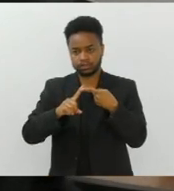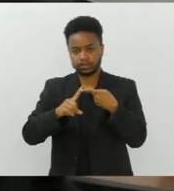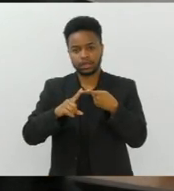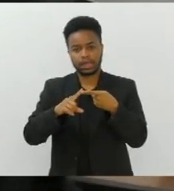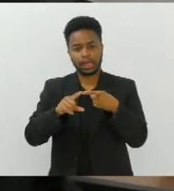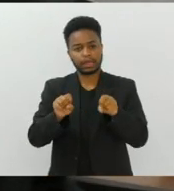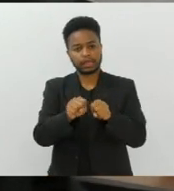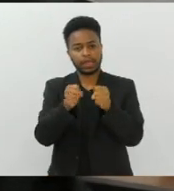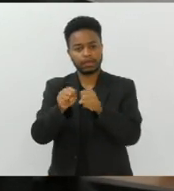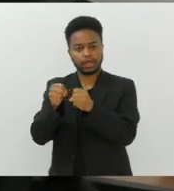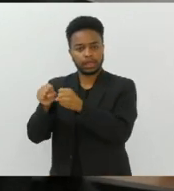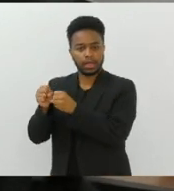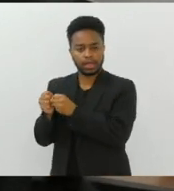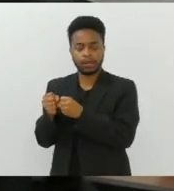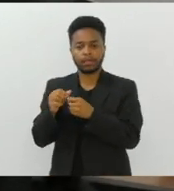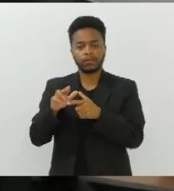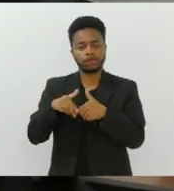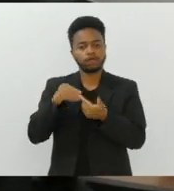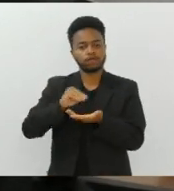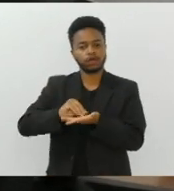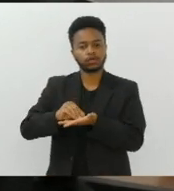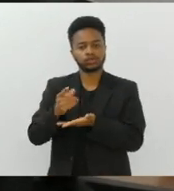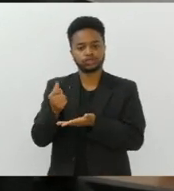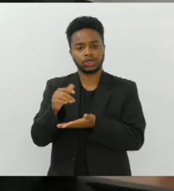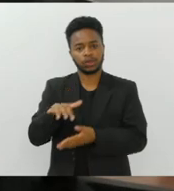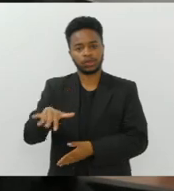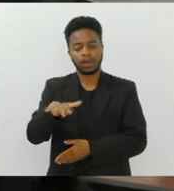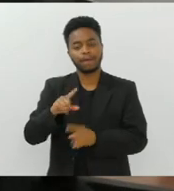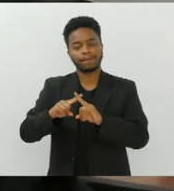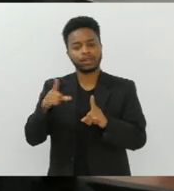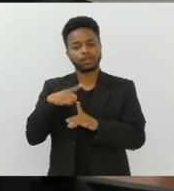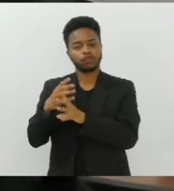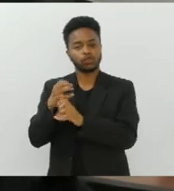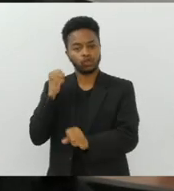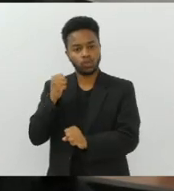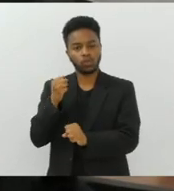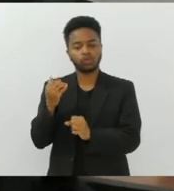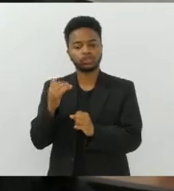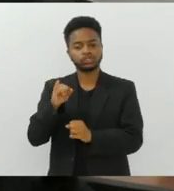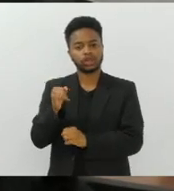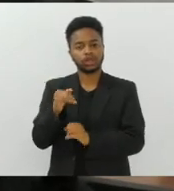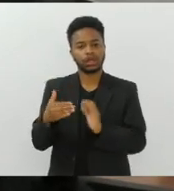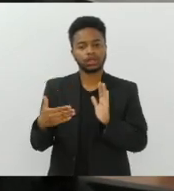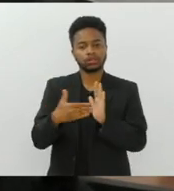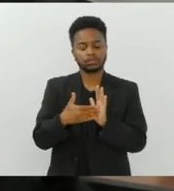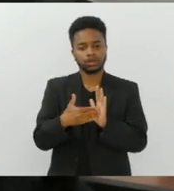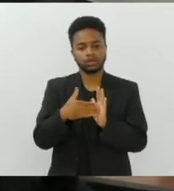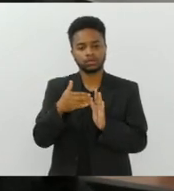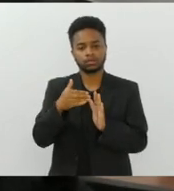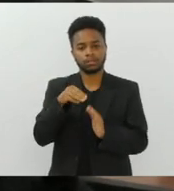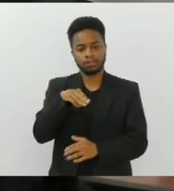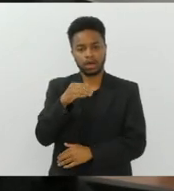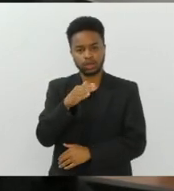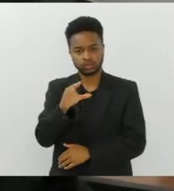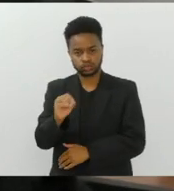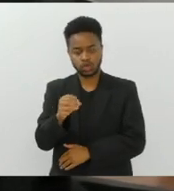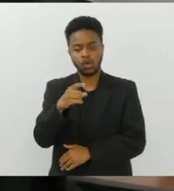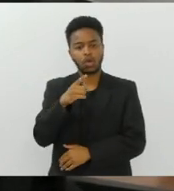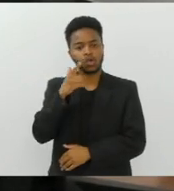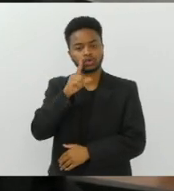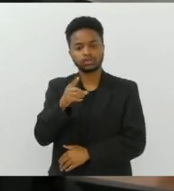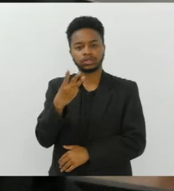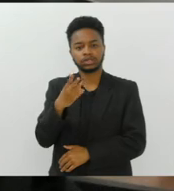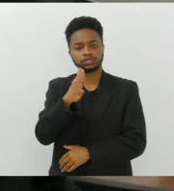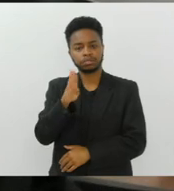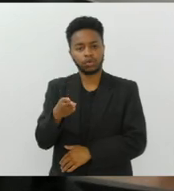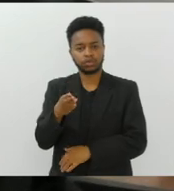setor. E aí vale dizer que, de janeiro a março deste ano, o lucro líquido das operadoras do plano de saúde ficou acima dos 3